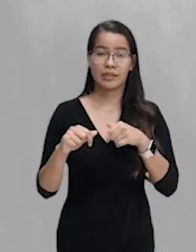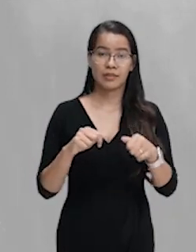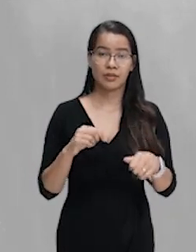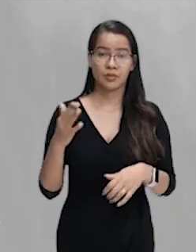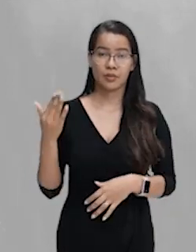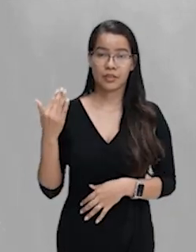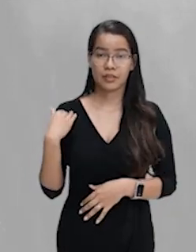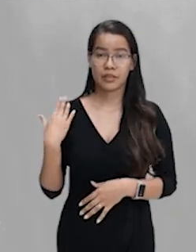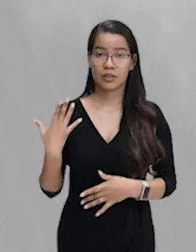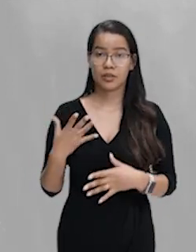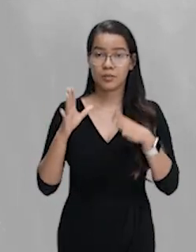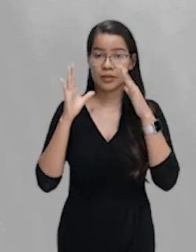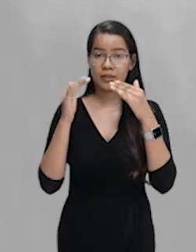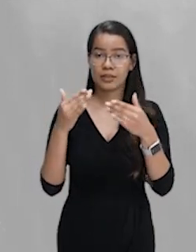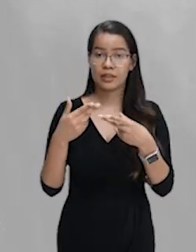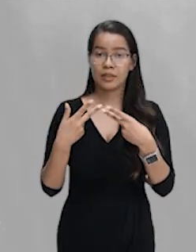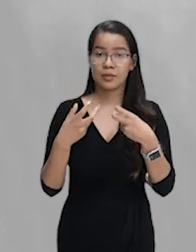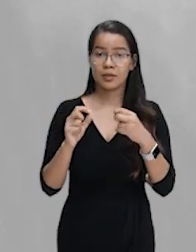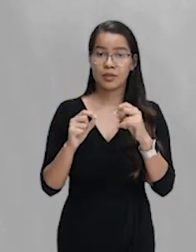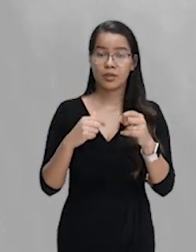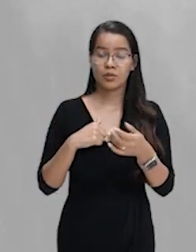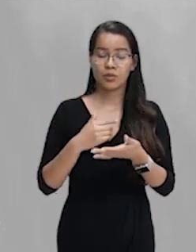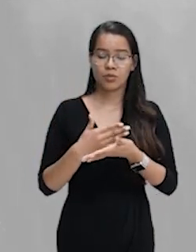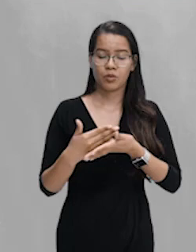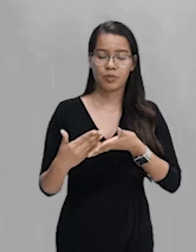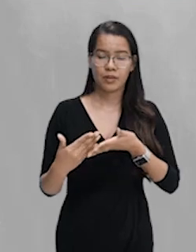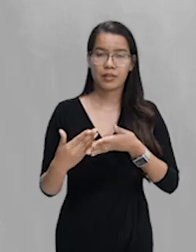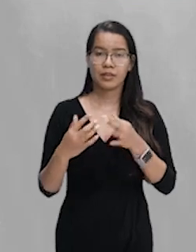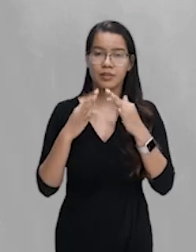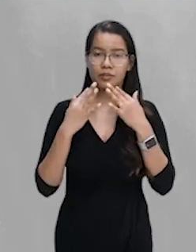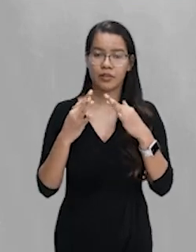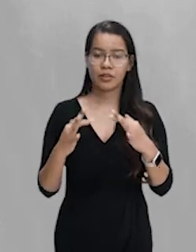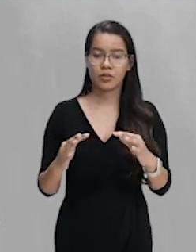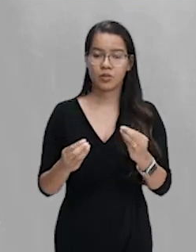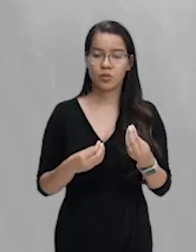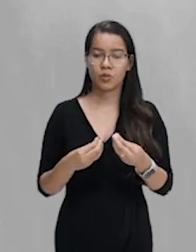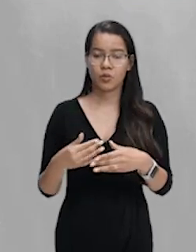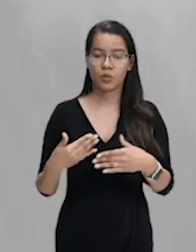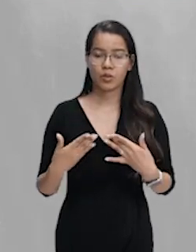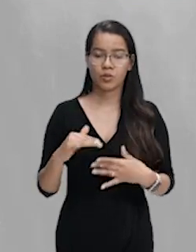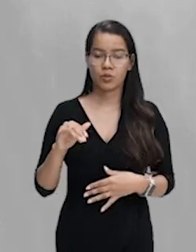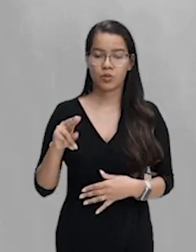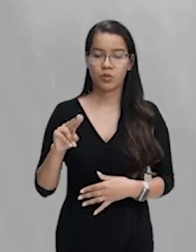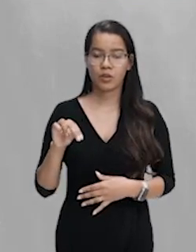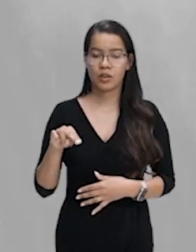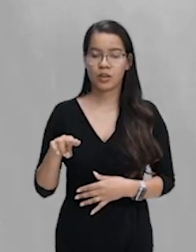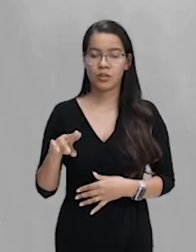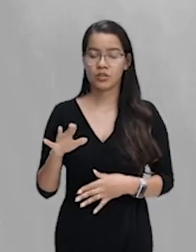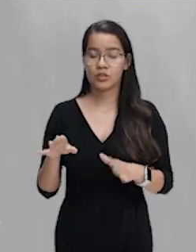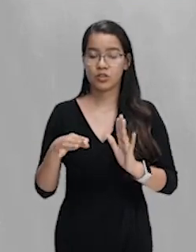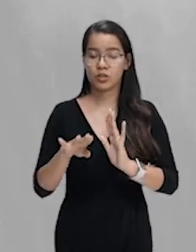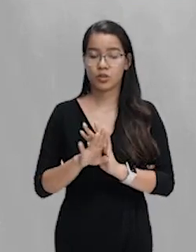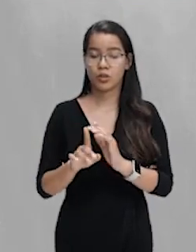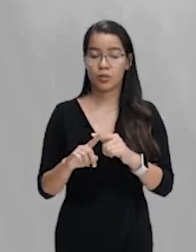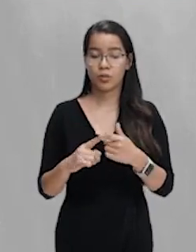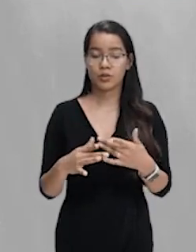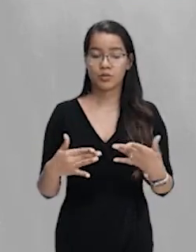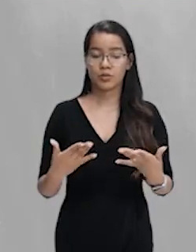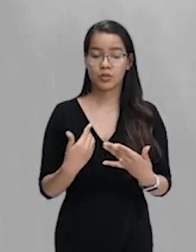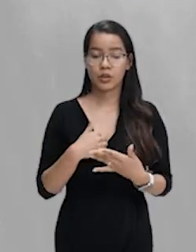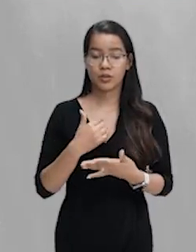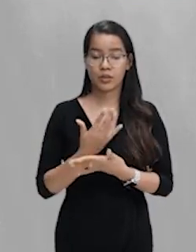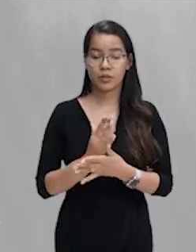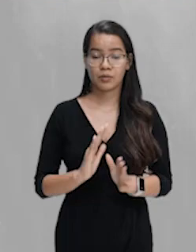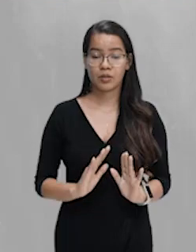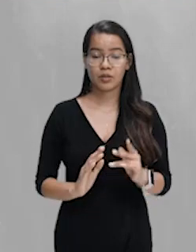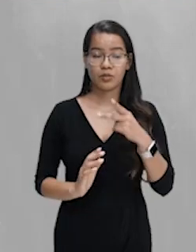Pois é. Observem que eu começo a minha frase com Juan chegou. Ele chegou. Mas quando eu termino, eu digo que Maria já tinha